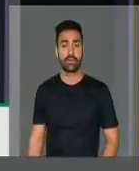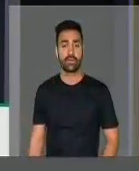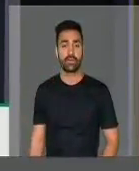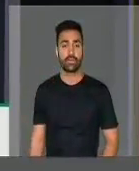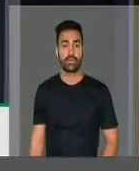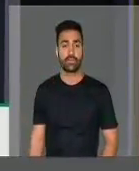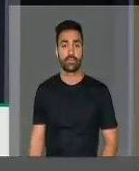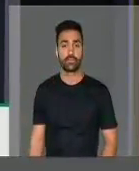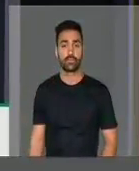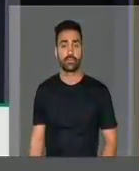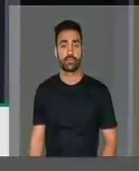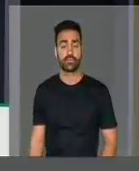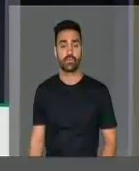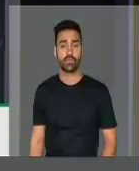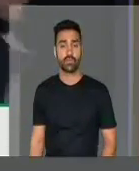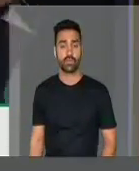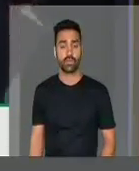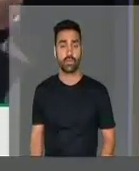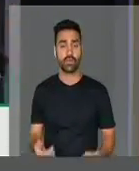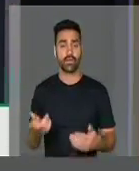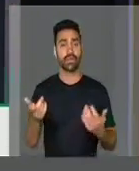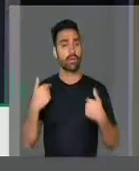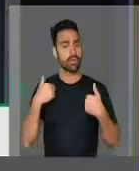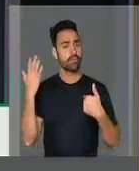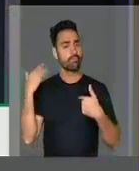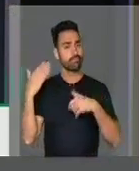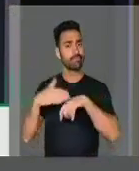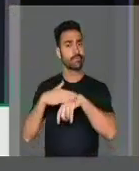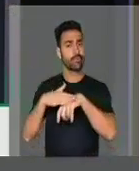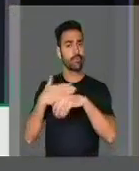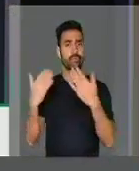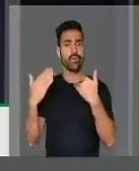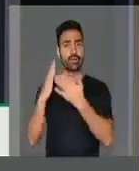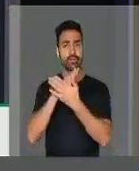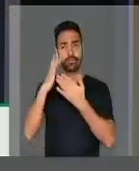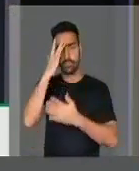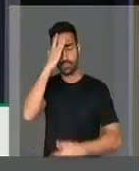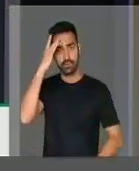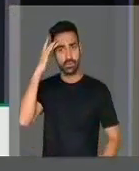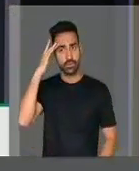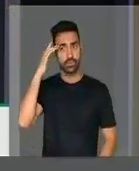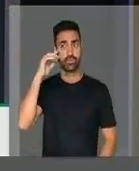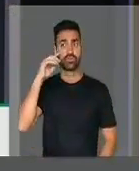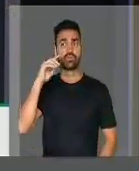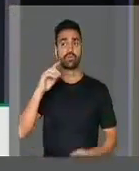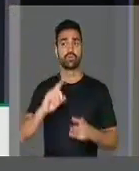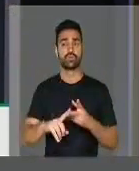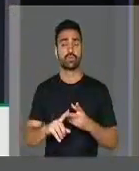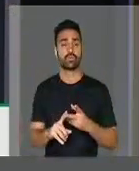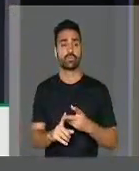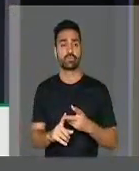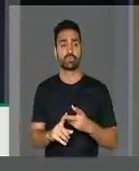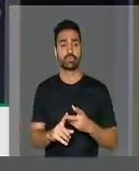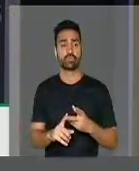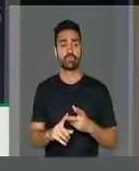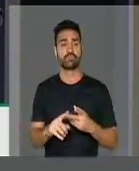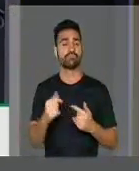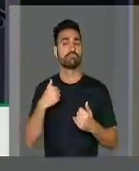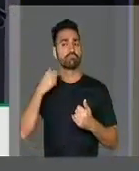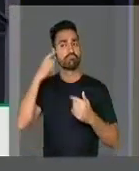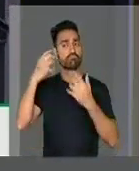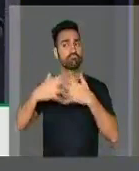Alô. Eu conversando com alguns cristãos católicos, refletia sobre o